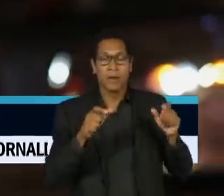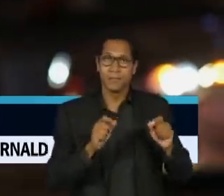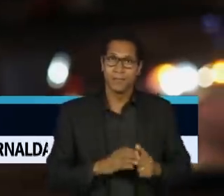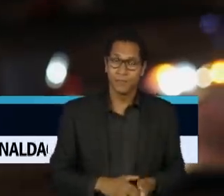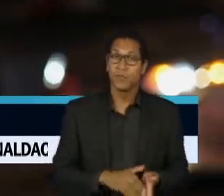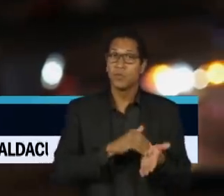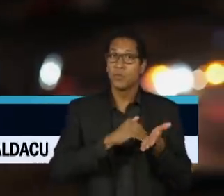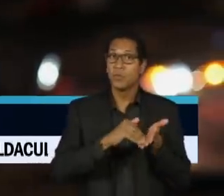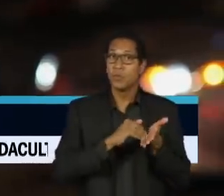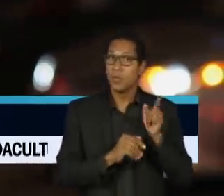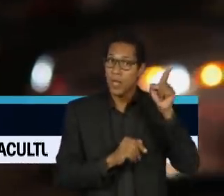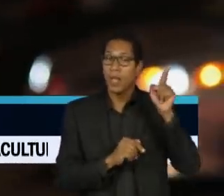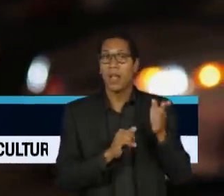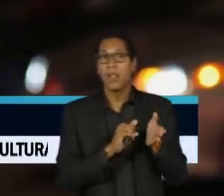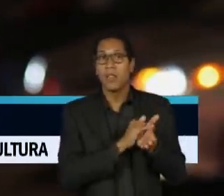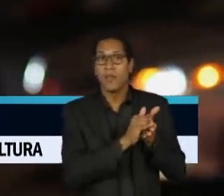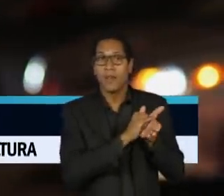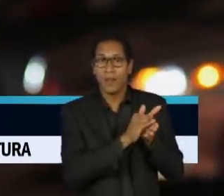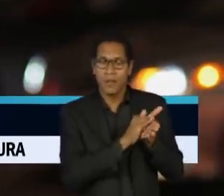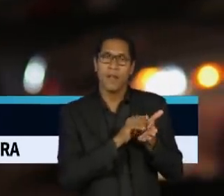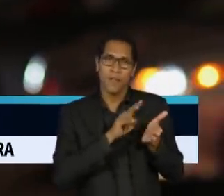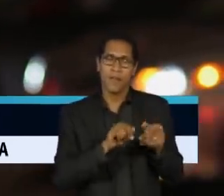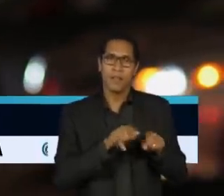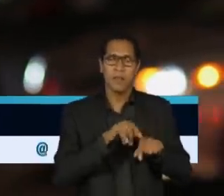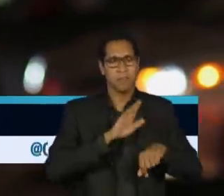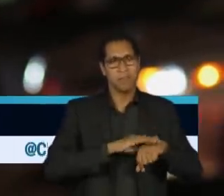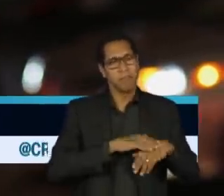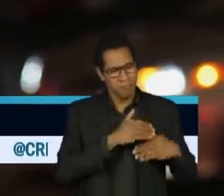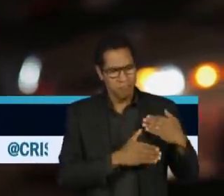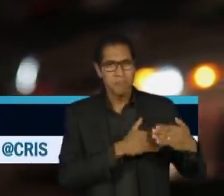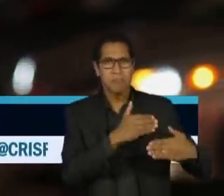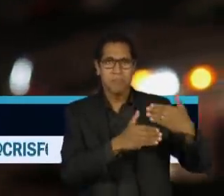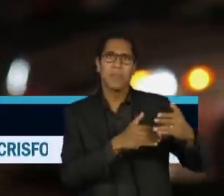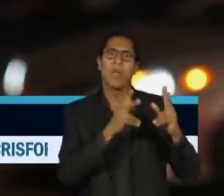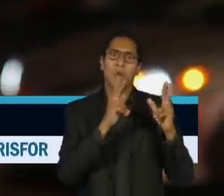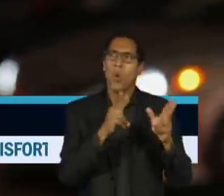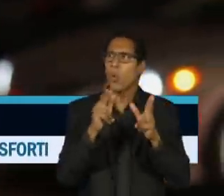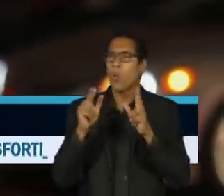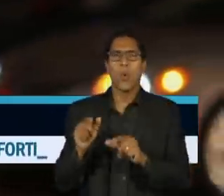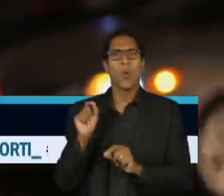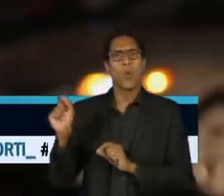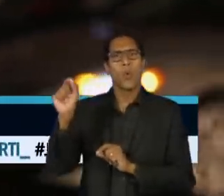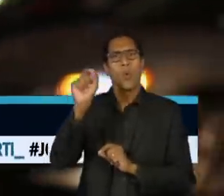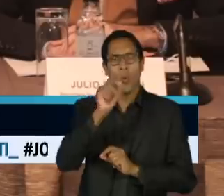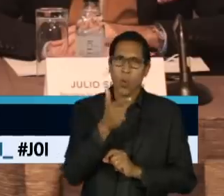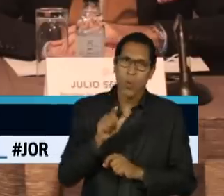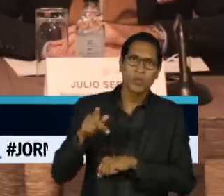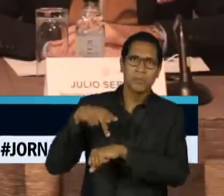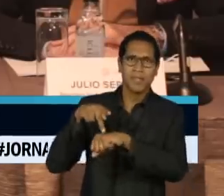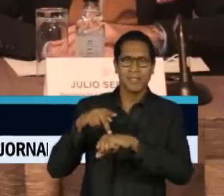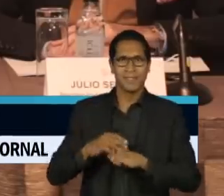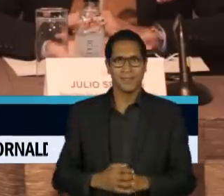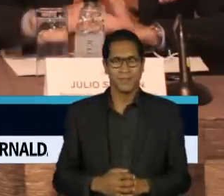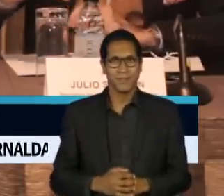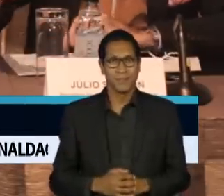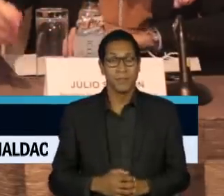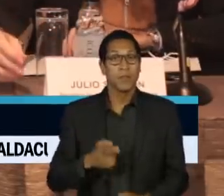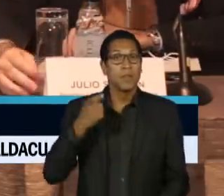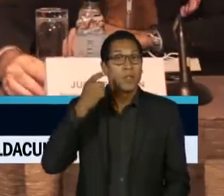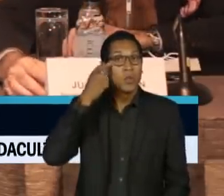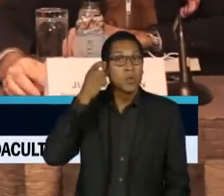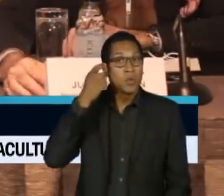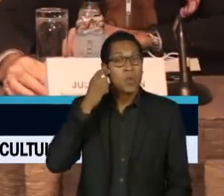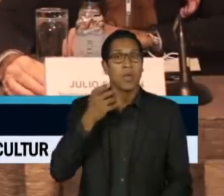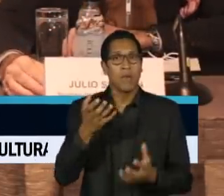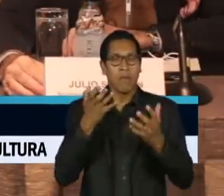York deve se tornar em breve autossustentável, como já acontece com as demais operações internacionais. Pré-candidato do PSDB